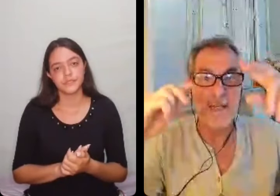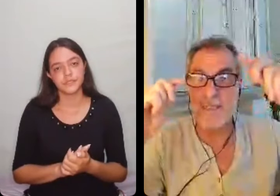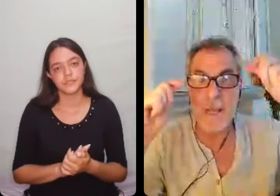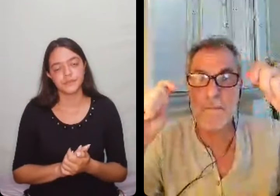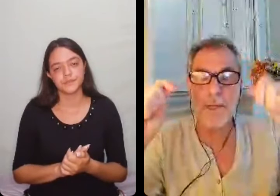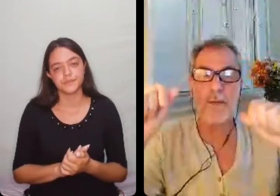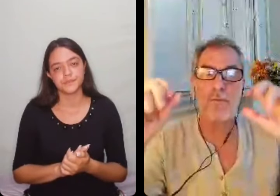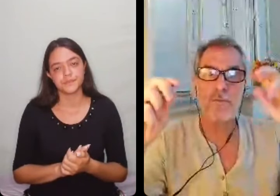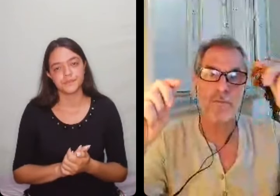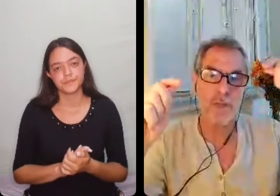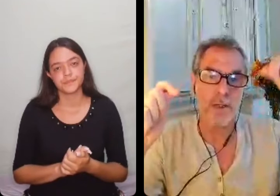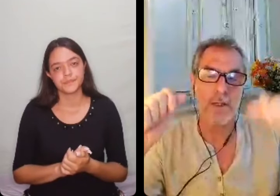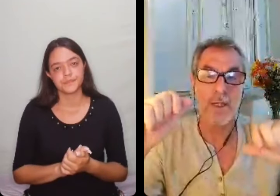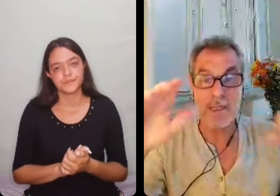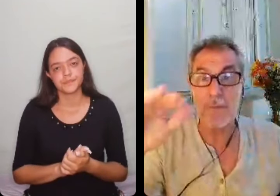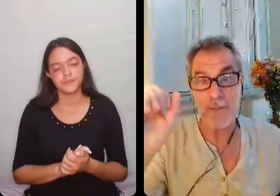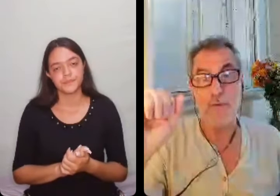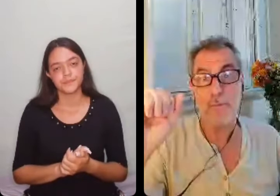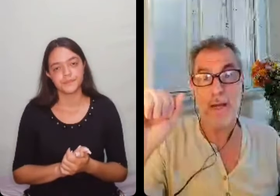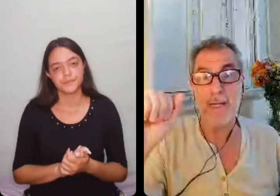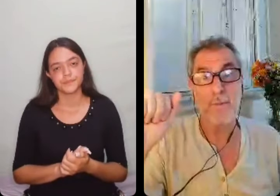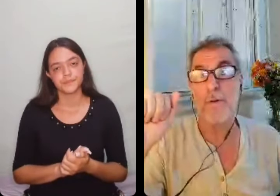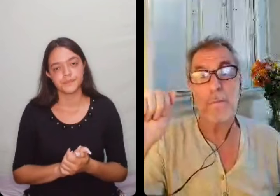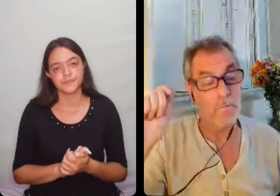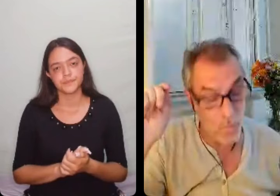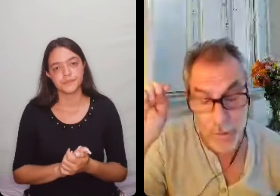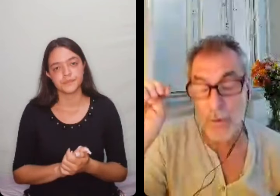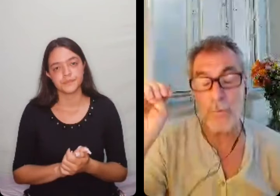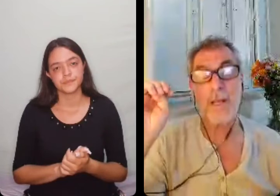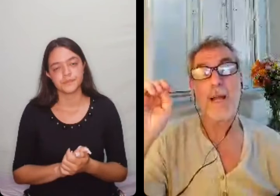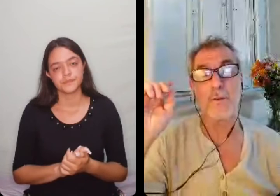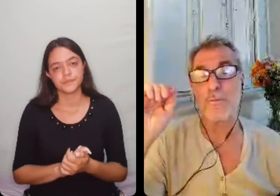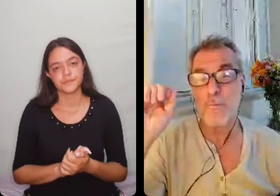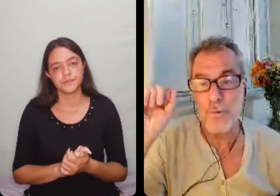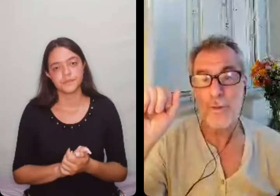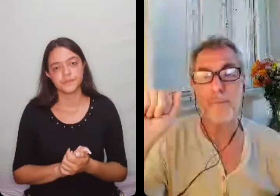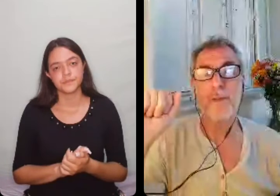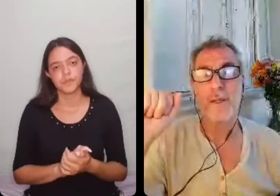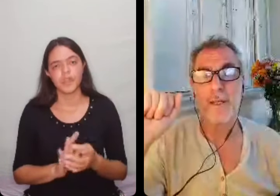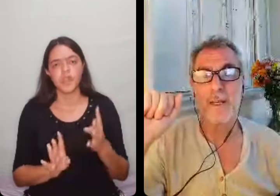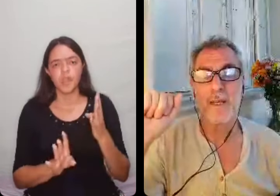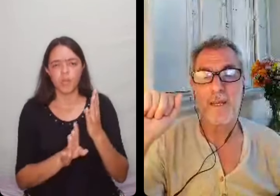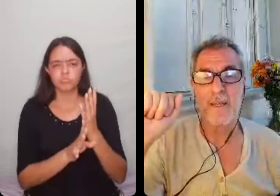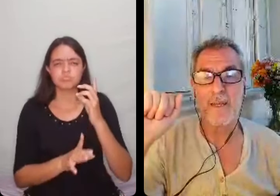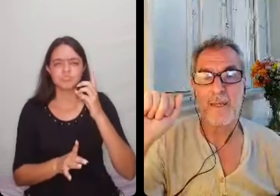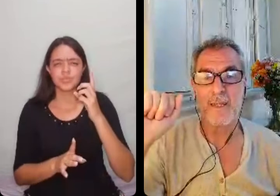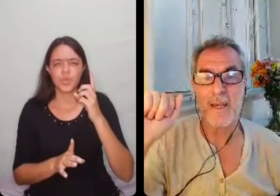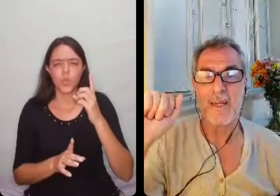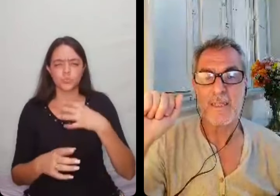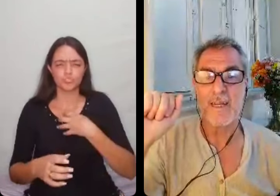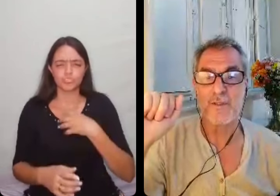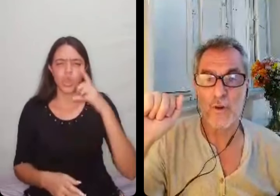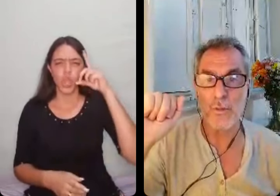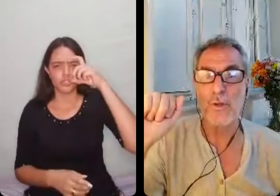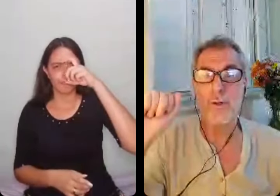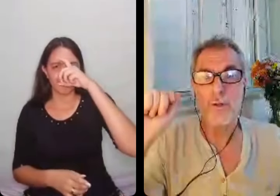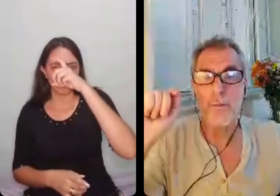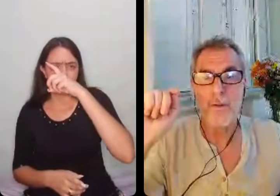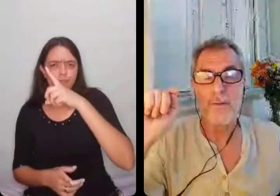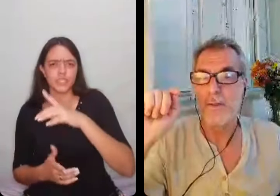que ser sempre um... E esta vez foi um mecanismo muito complicado, muito, que Christian